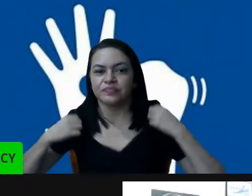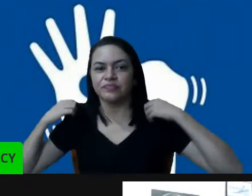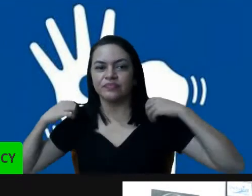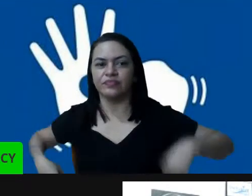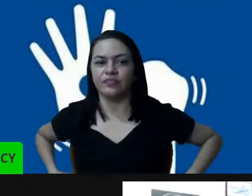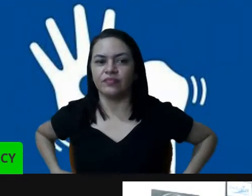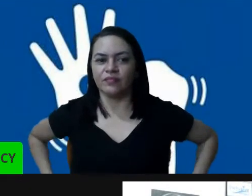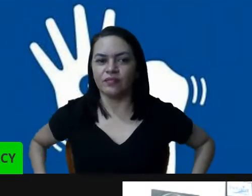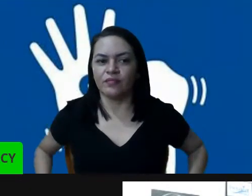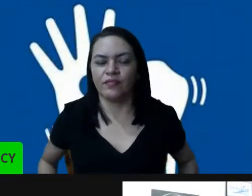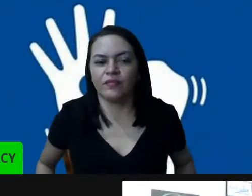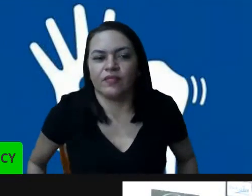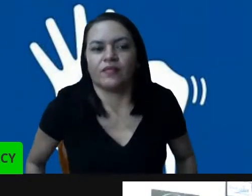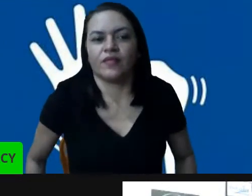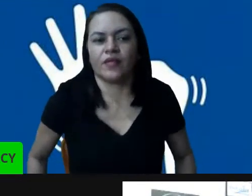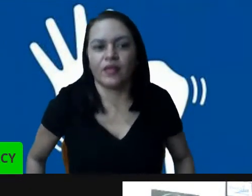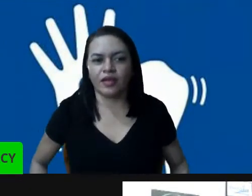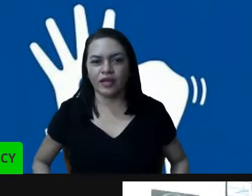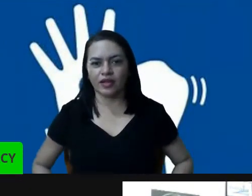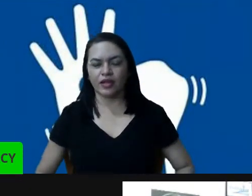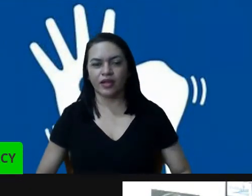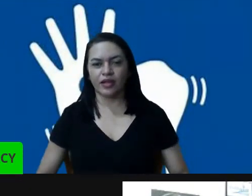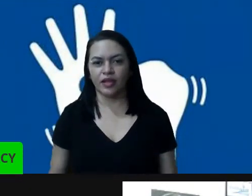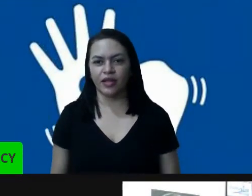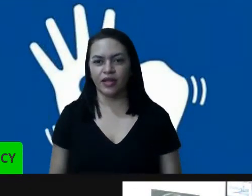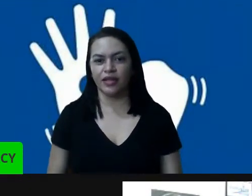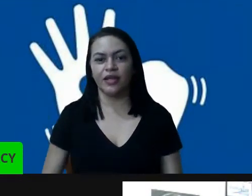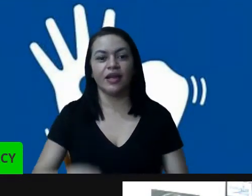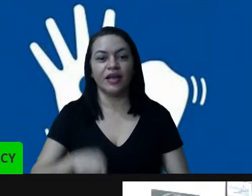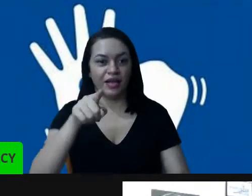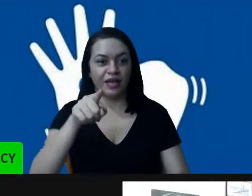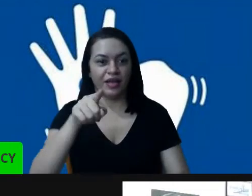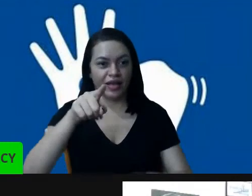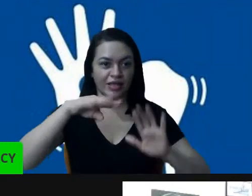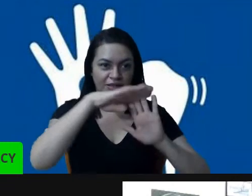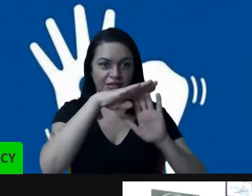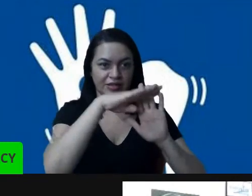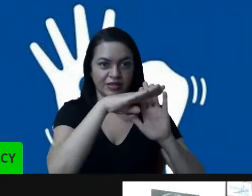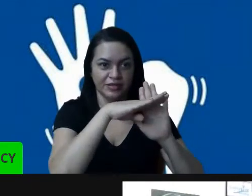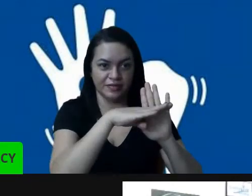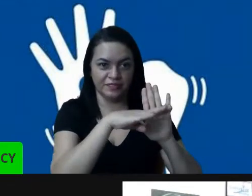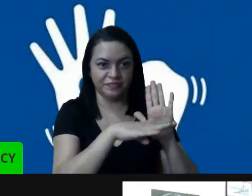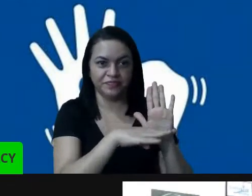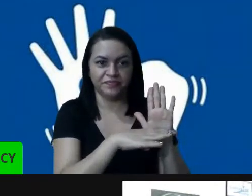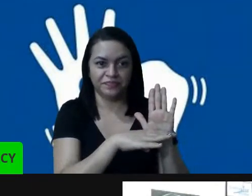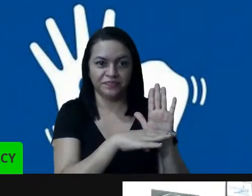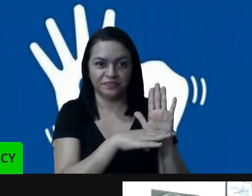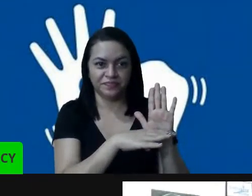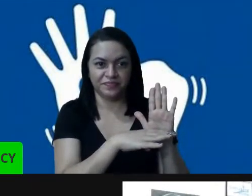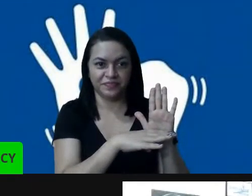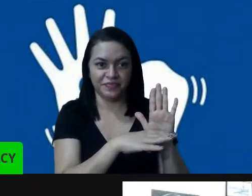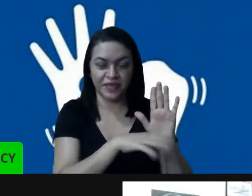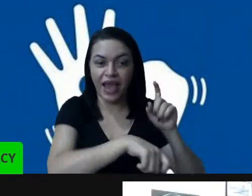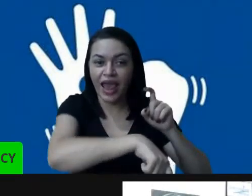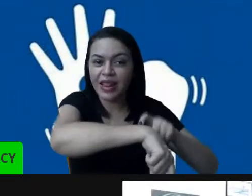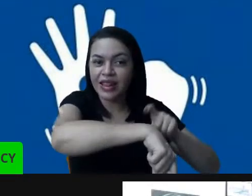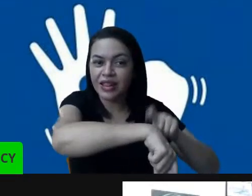Na verdade, assim, eu fortalecer essa campanha, né, é tempo de guarnição em